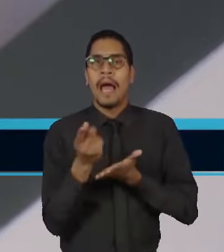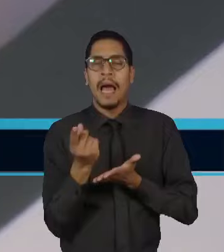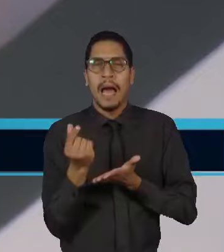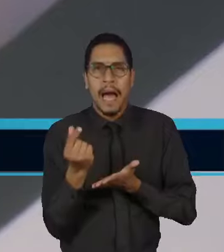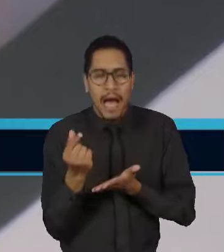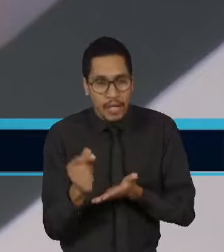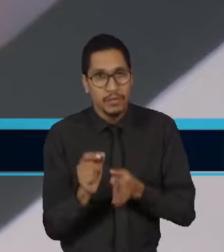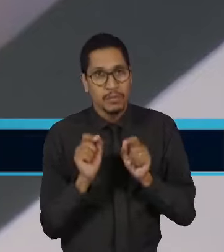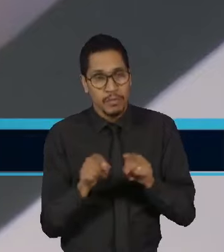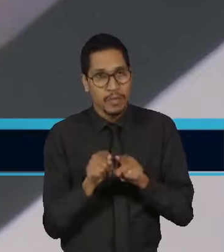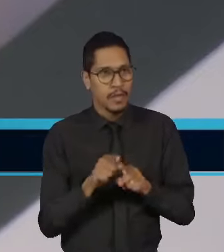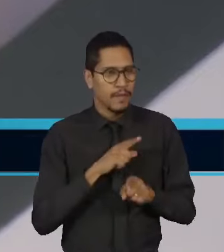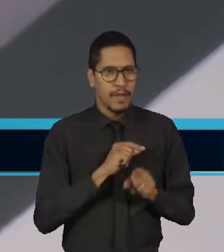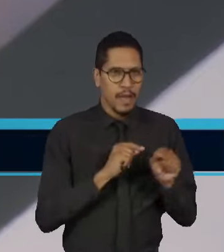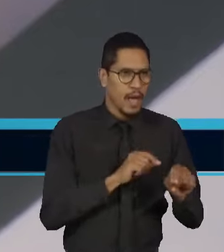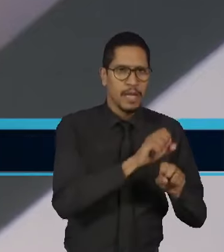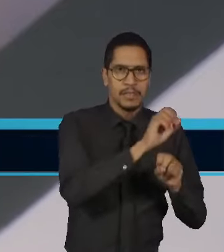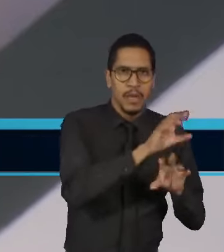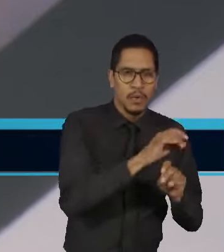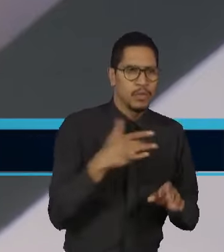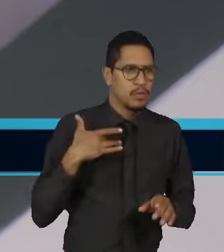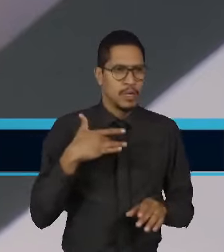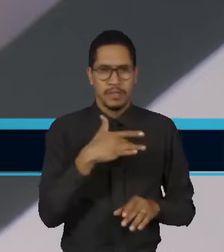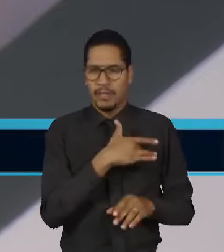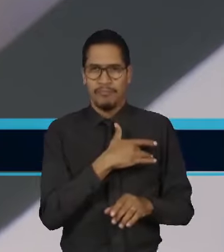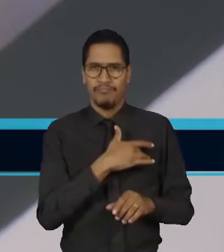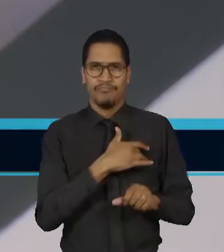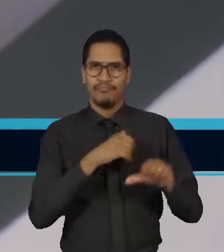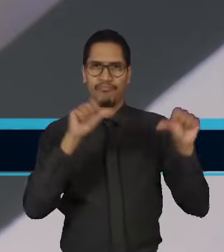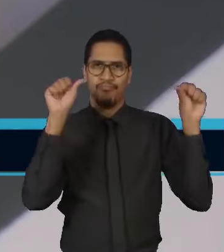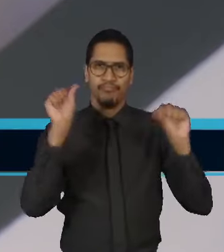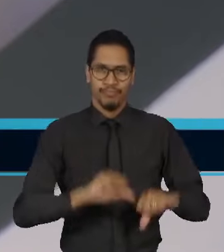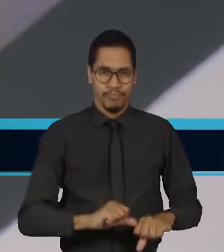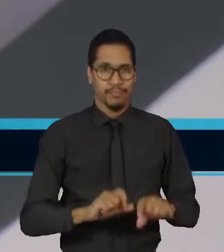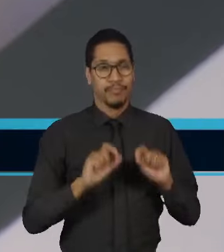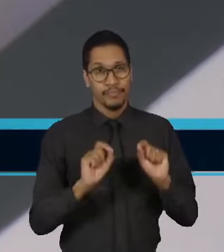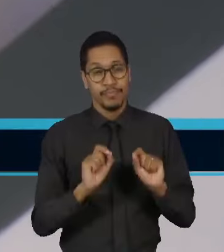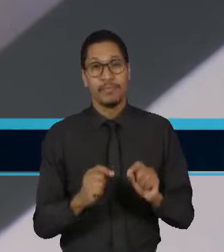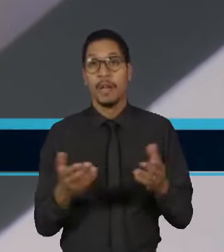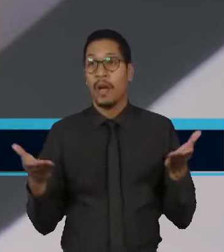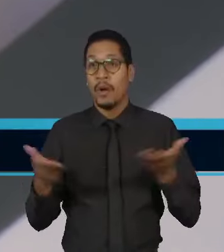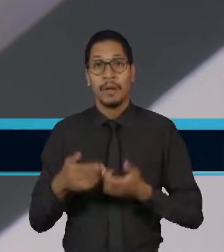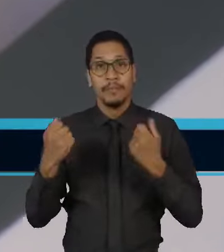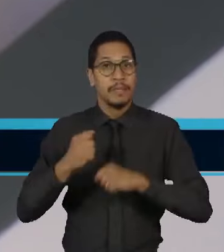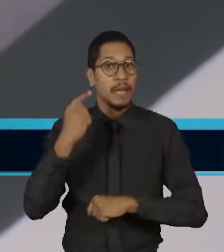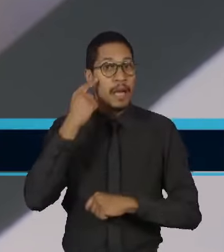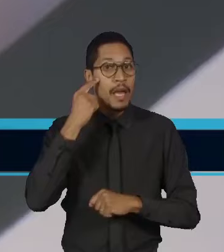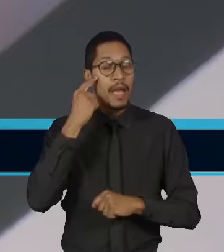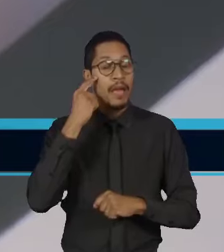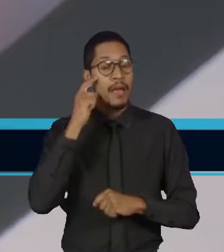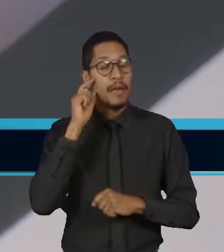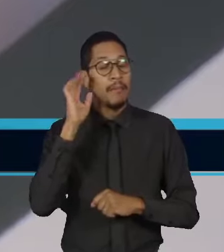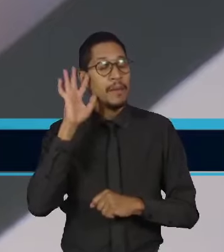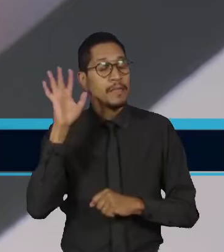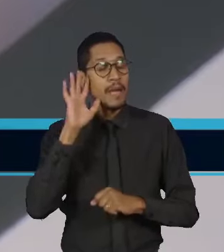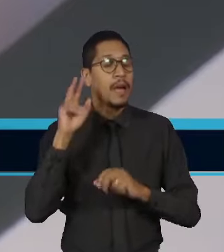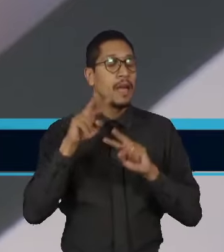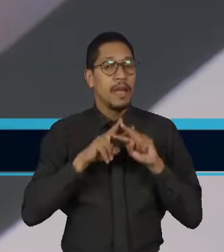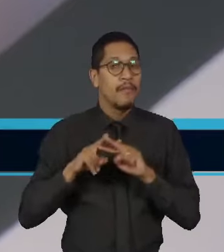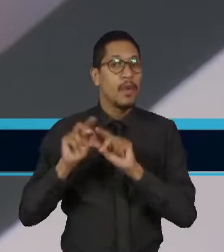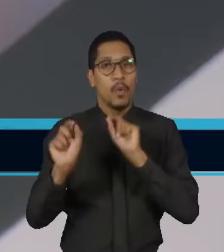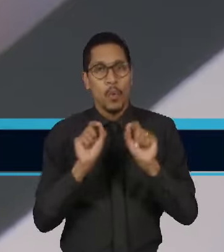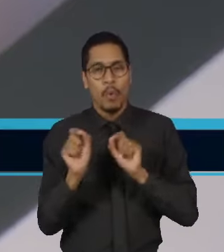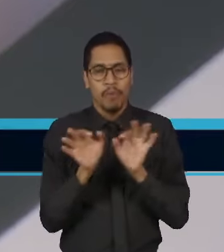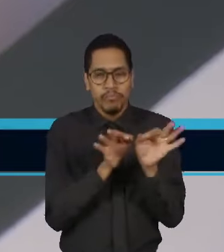orçamento da Saúde da educação das receitas agora é preciso repensar um arranjo para reinvestir